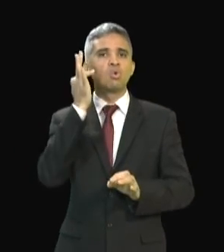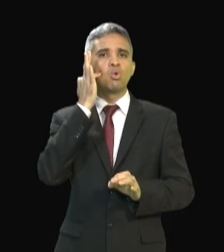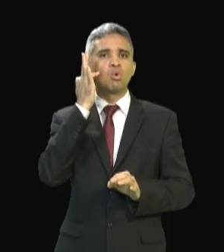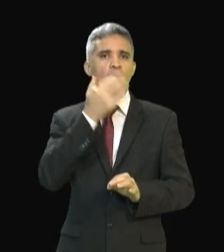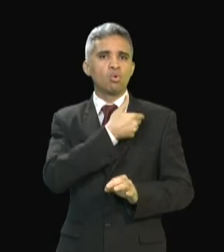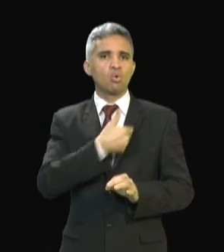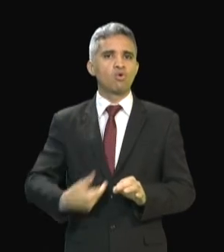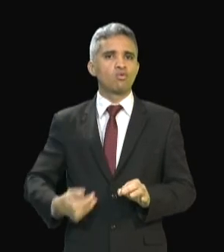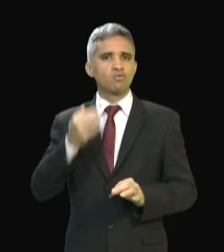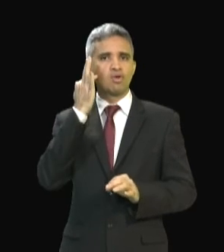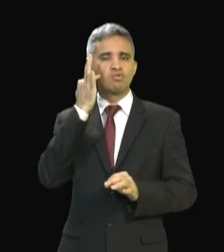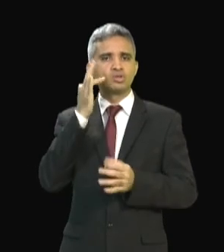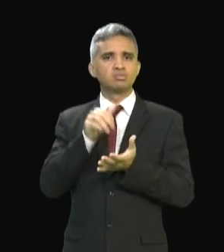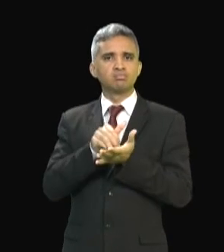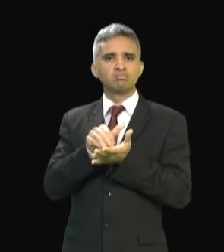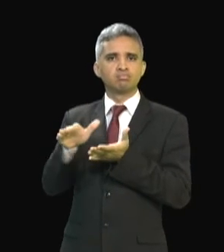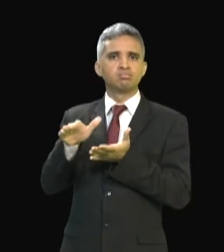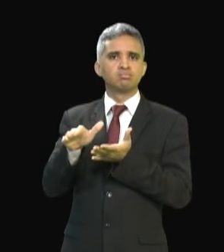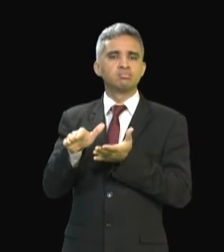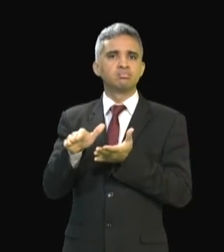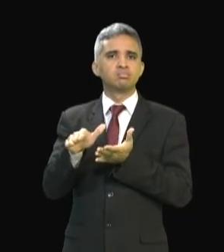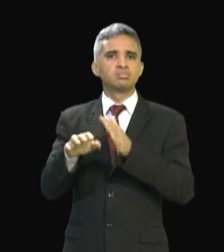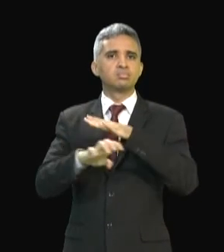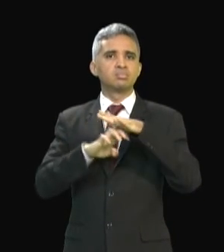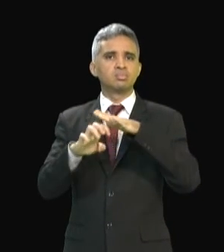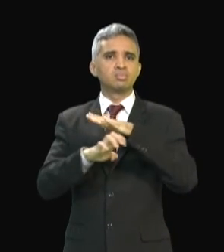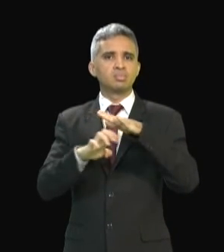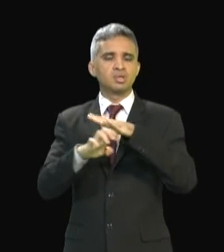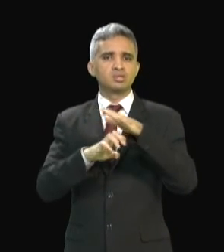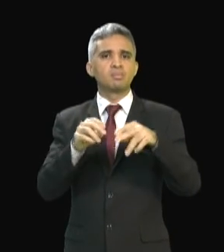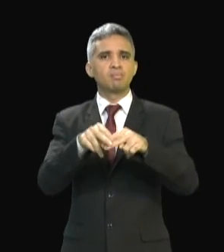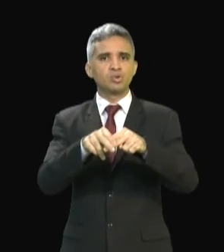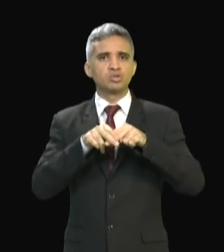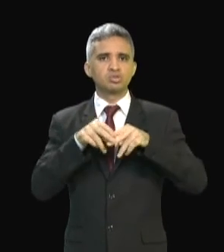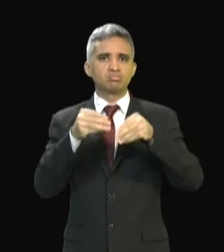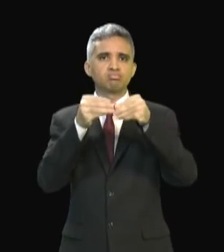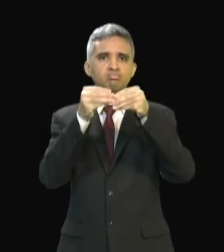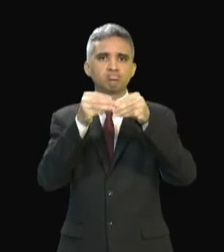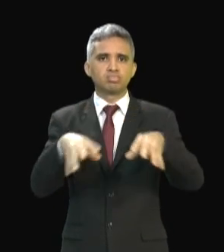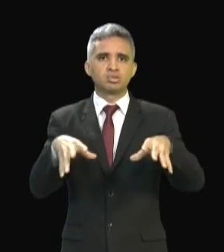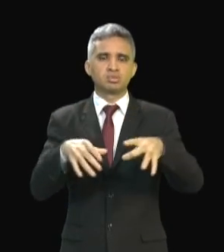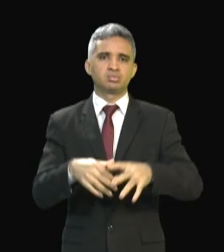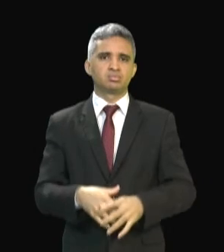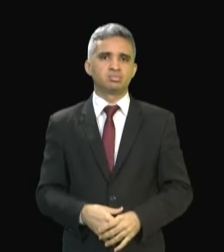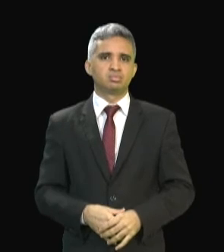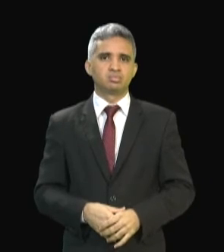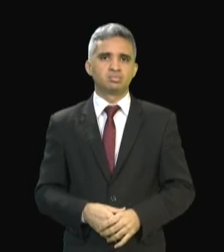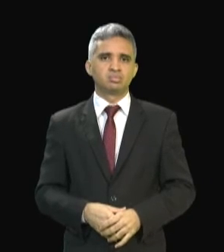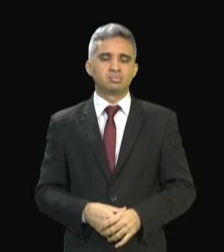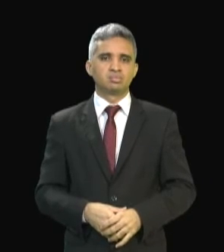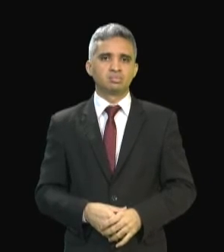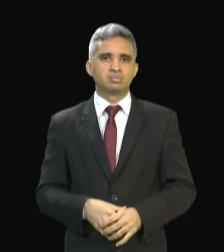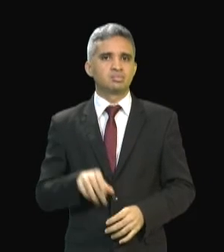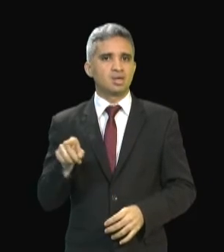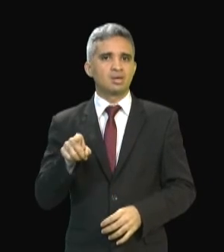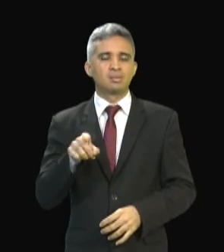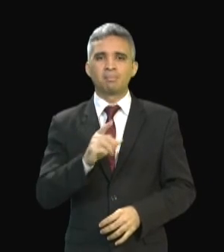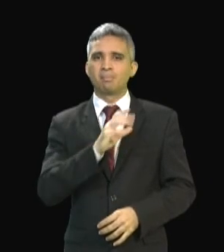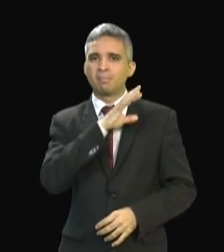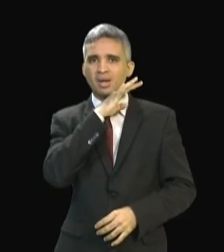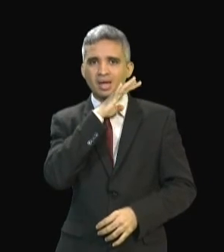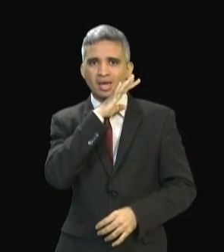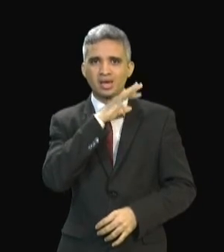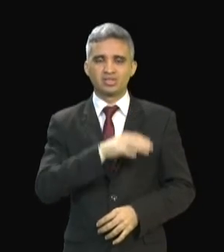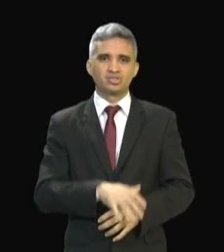qualidade a péssima qualidade do serviço que essa empresa Servipor vem prestando há mais de 20 anos, eu